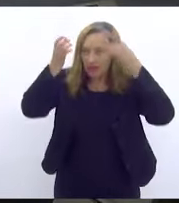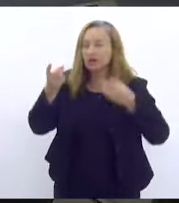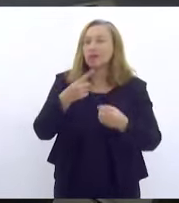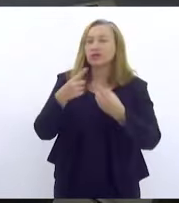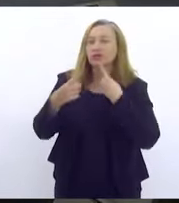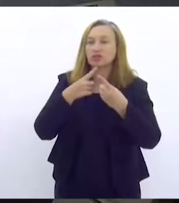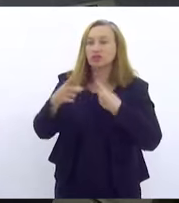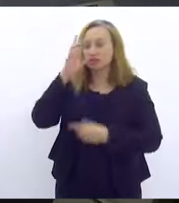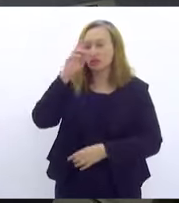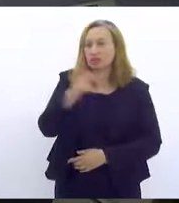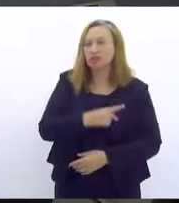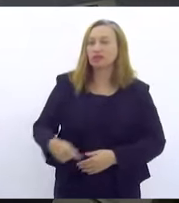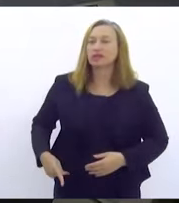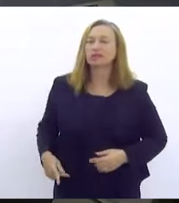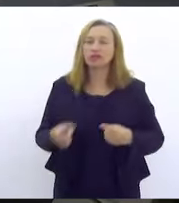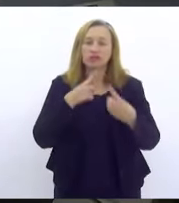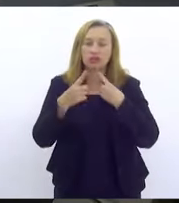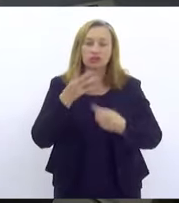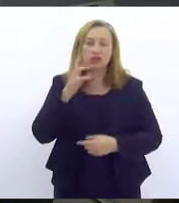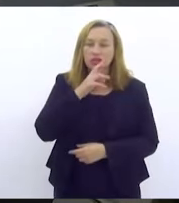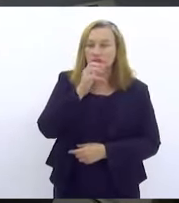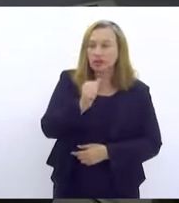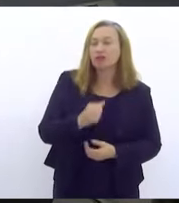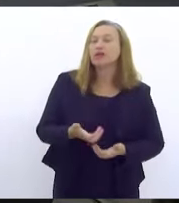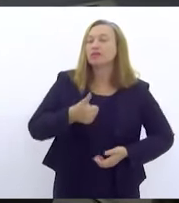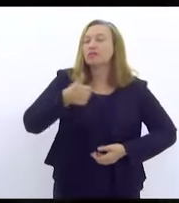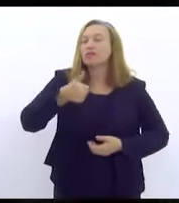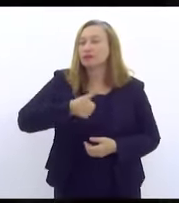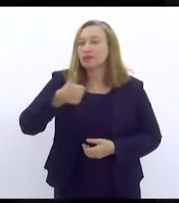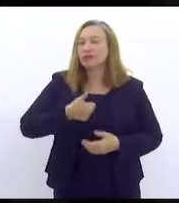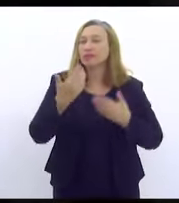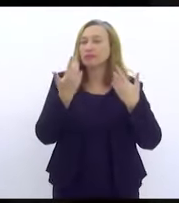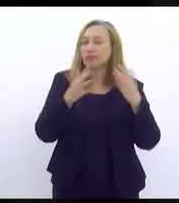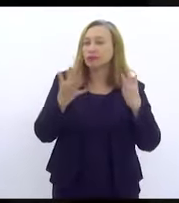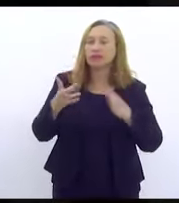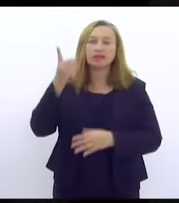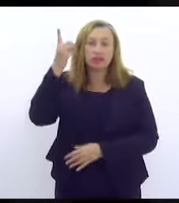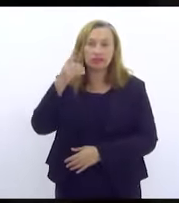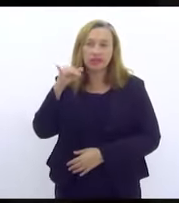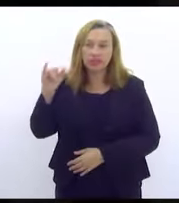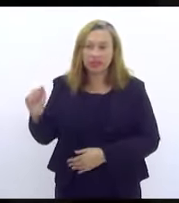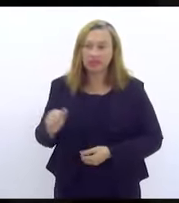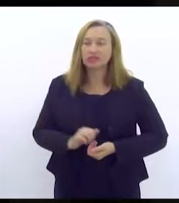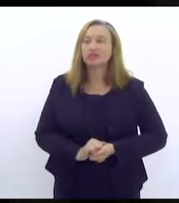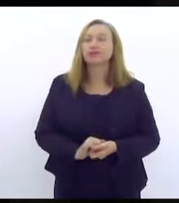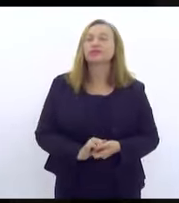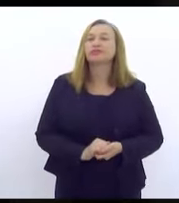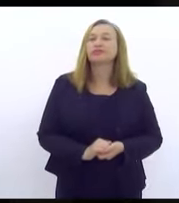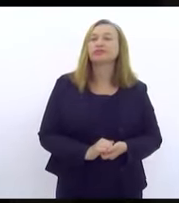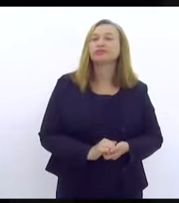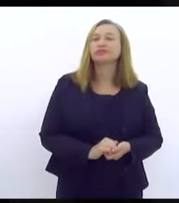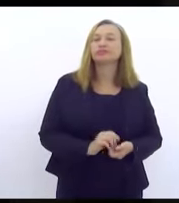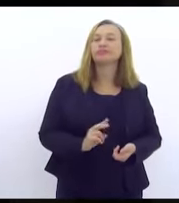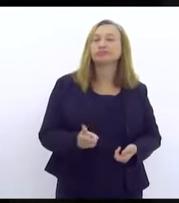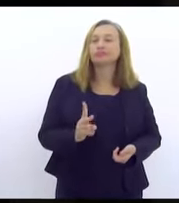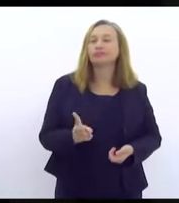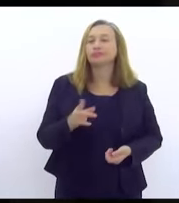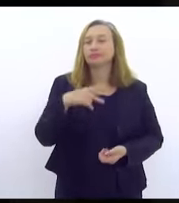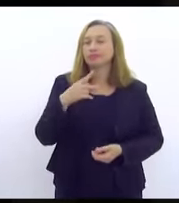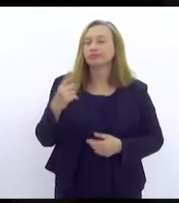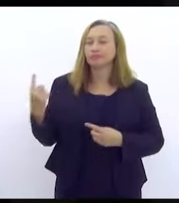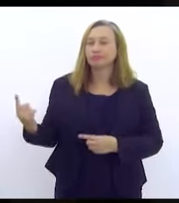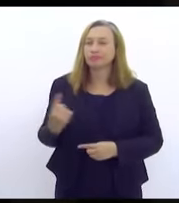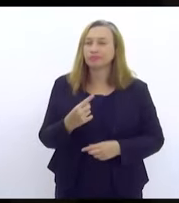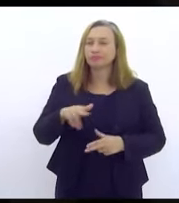discutir, deputado Rodrigo Amorim. Senhora presidente, em primeiro lugar, quero parabenizar a deputada Índia, que constantemente tem trazido a esse